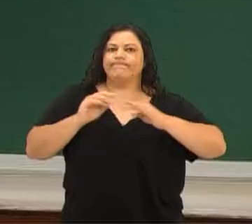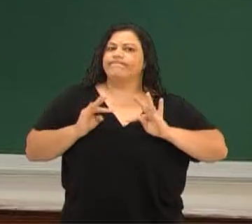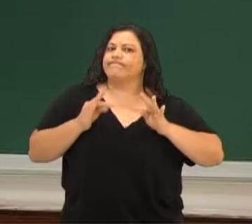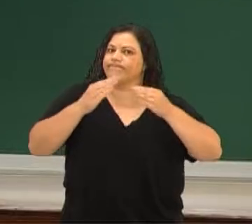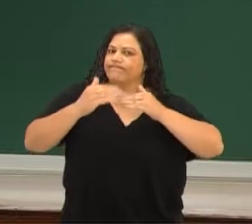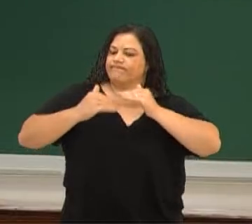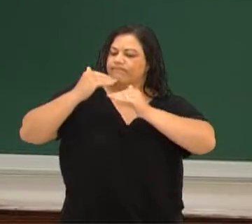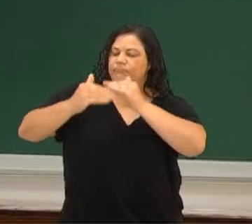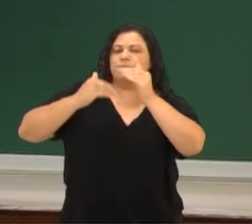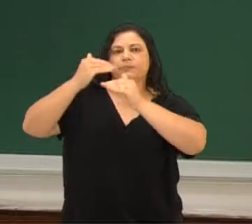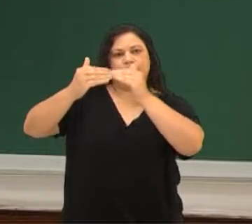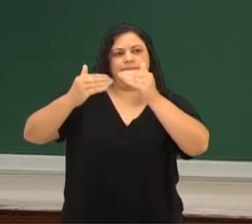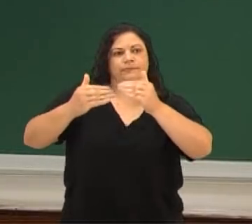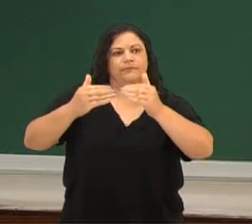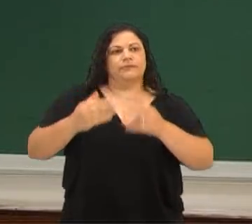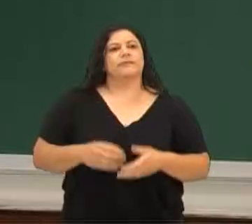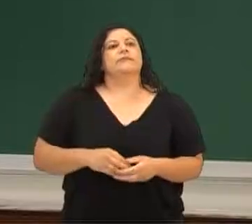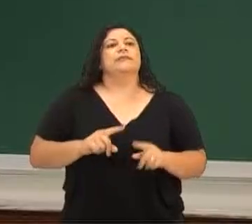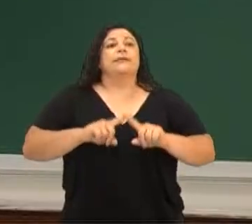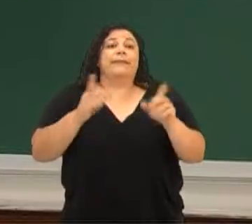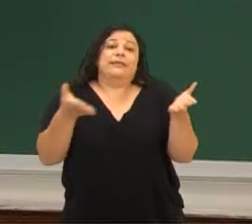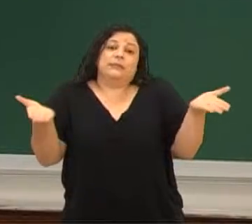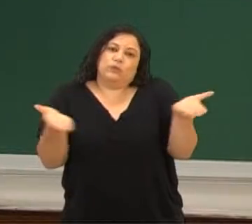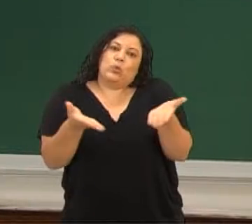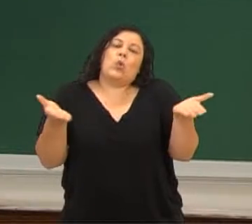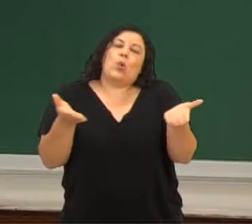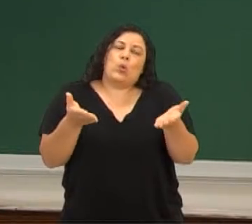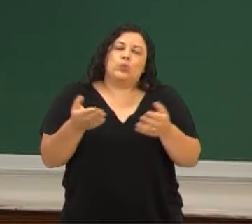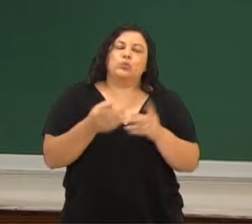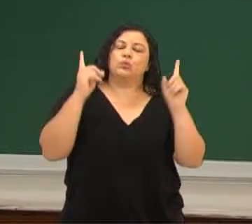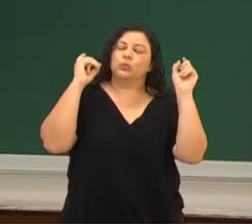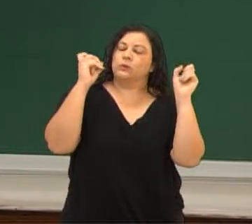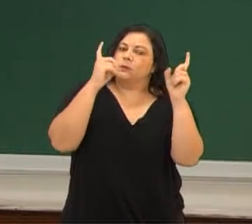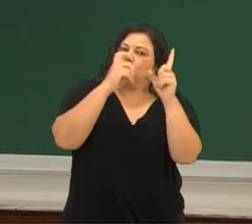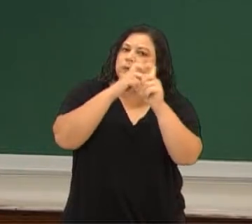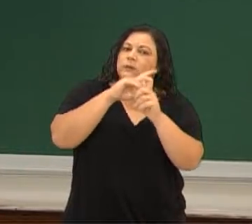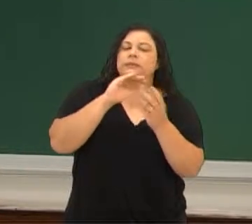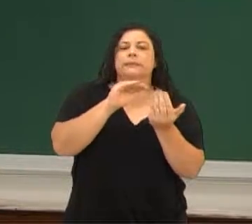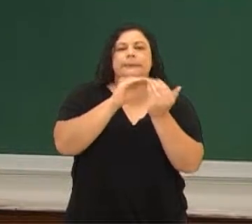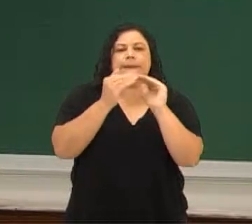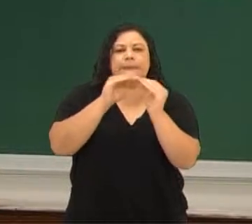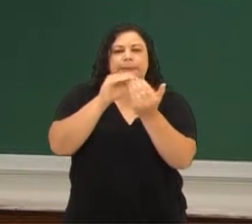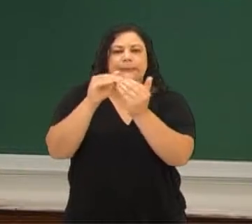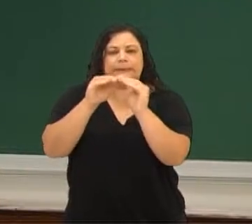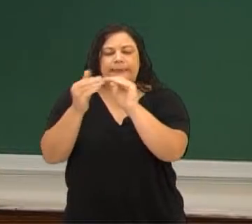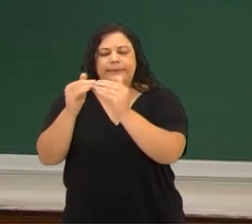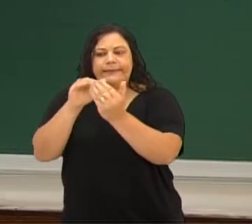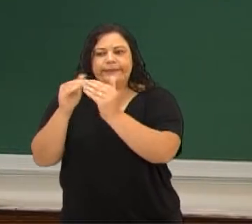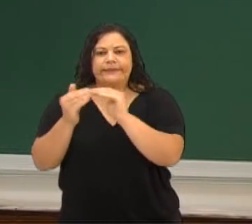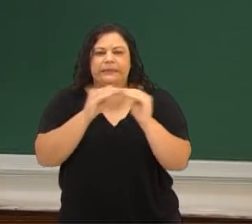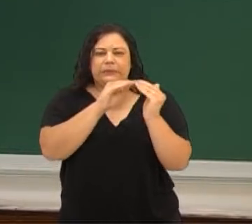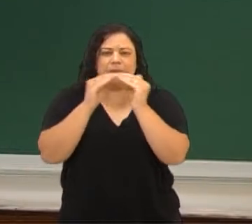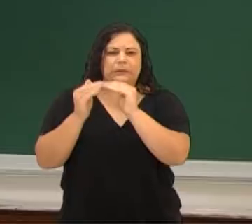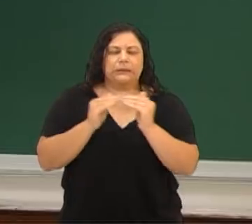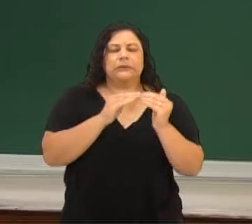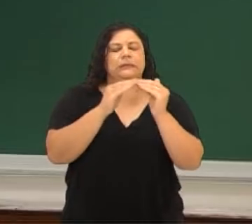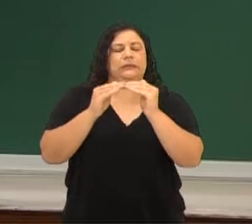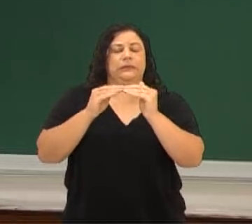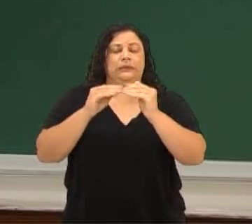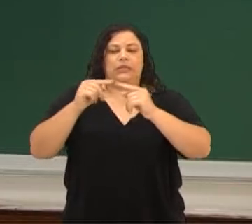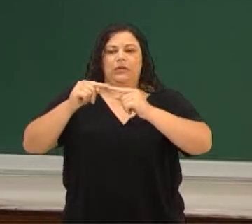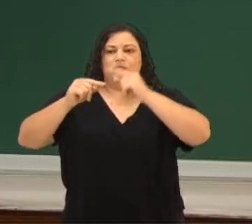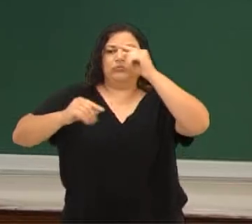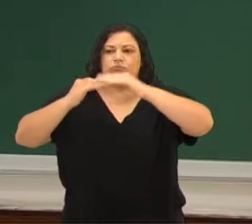isso ficou para trás, infelizmente, aí hoje passa por dificuldades, e infelizmente também existem esses contrastes,